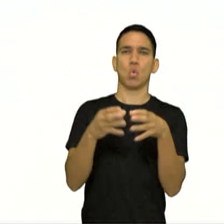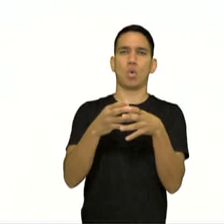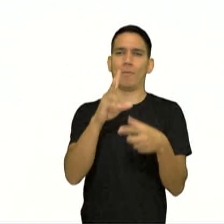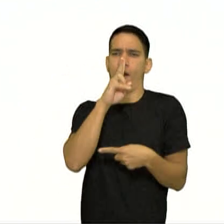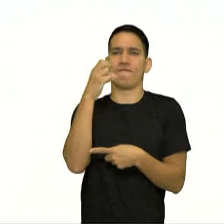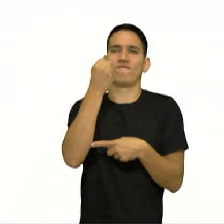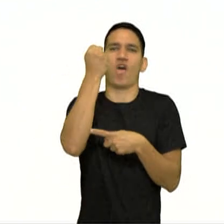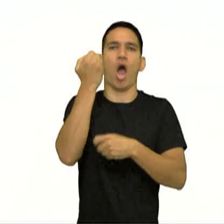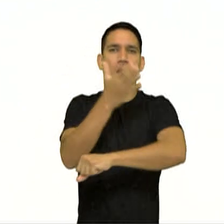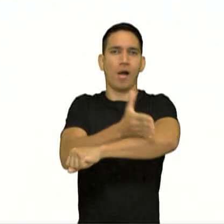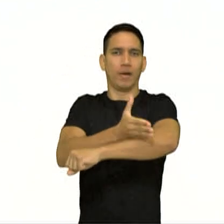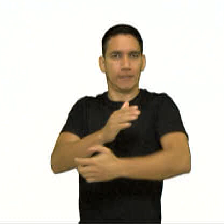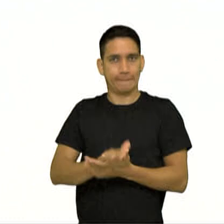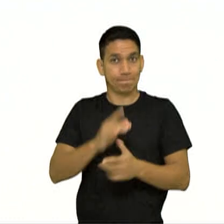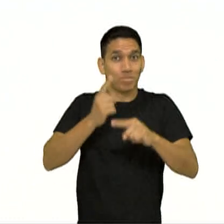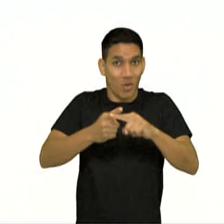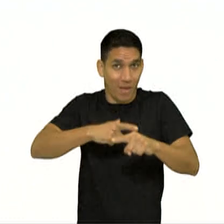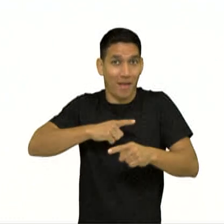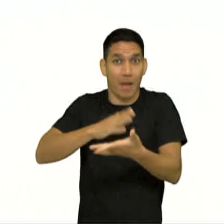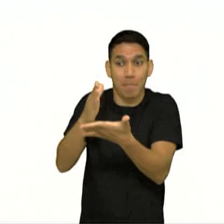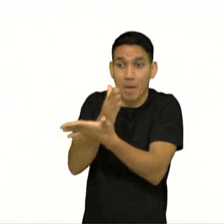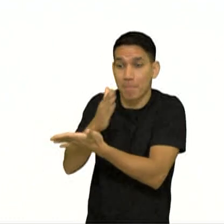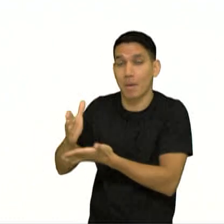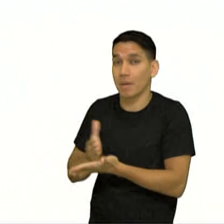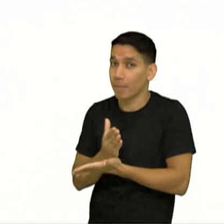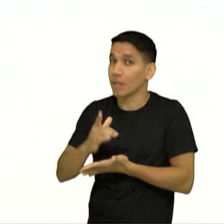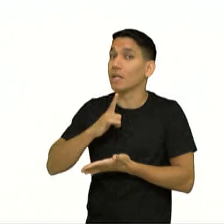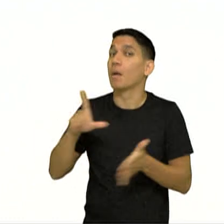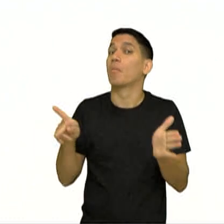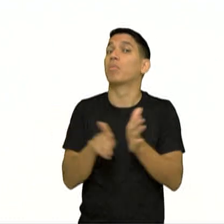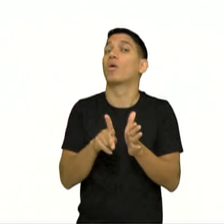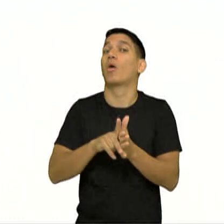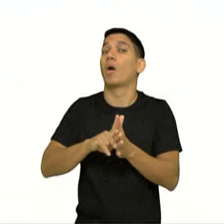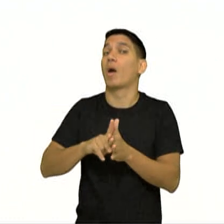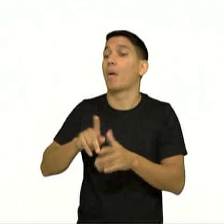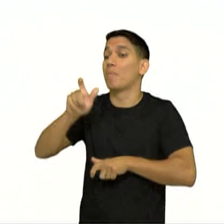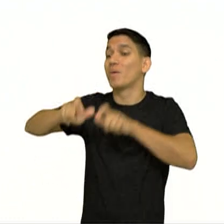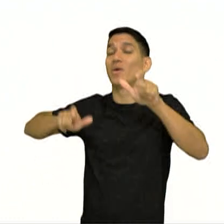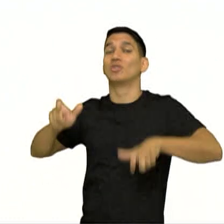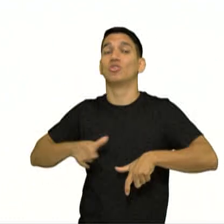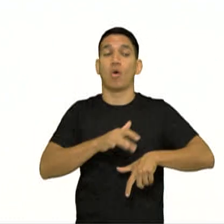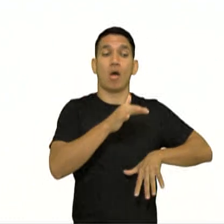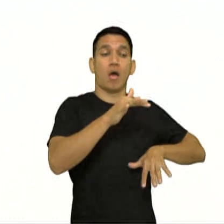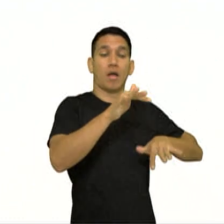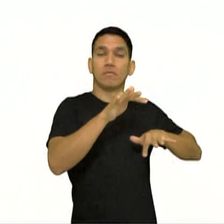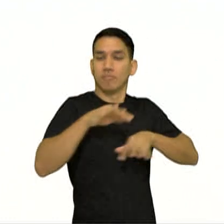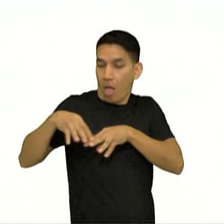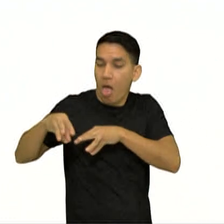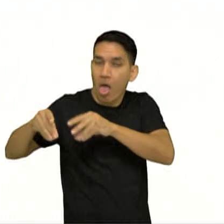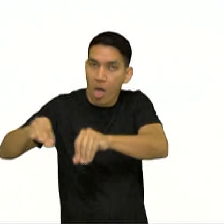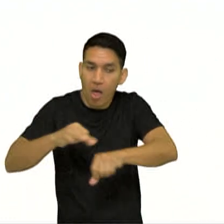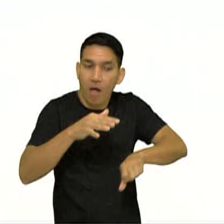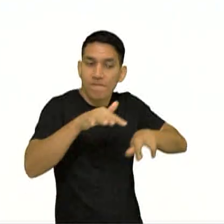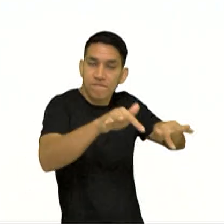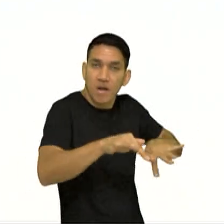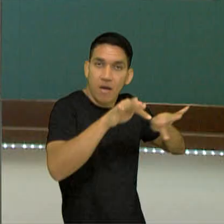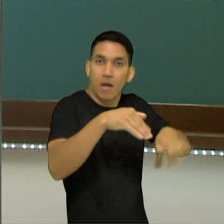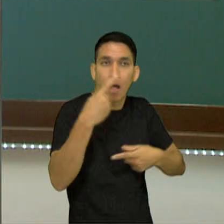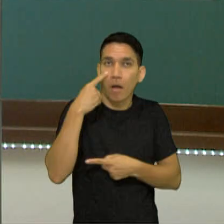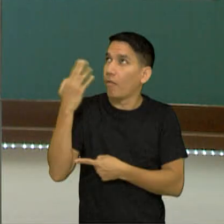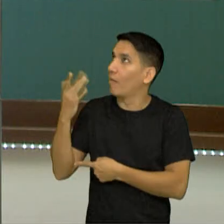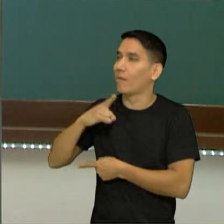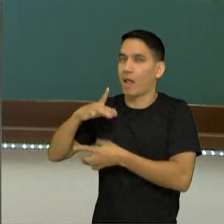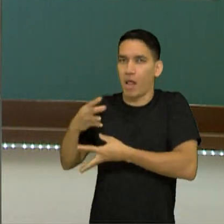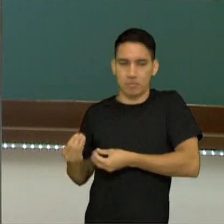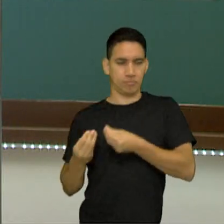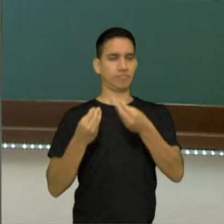Idade Medieval? Porque a gente vai ter essa divisão, né, entre os senhores feudais, né? Então, aqui a gente tem na cerimônia, né, o